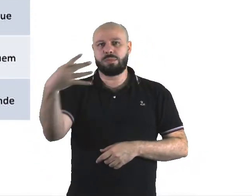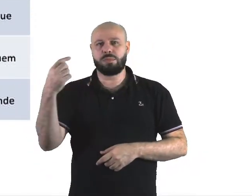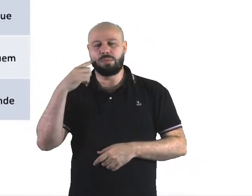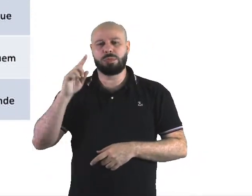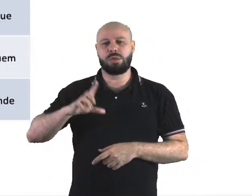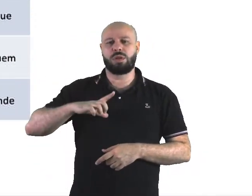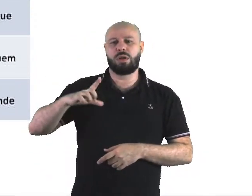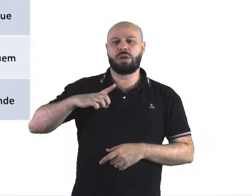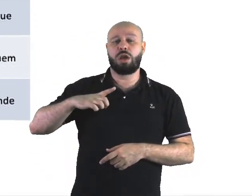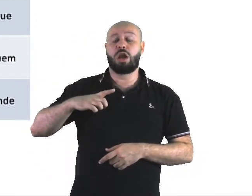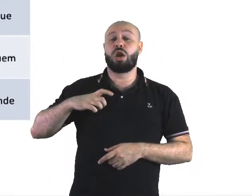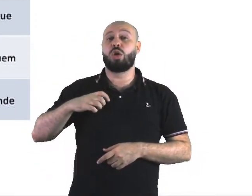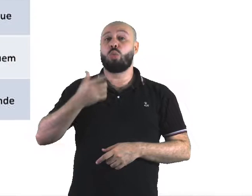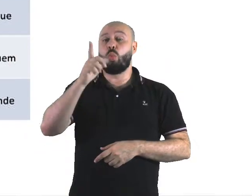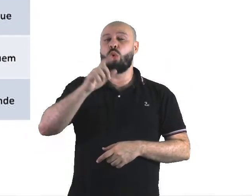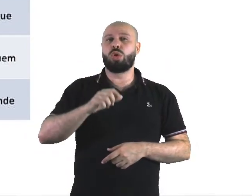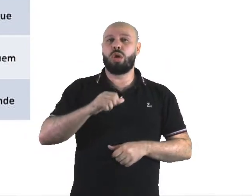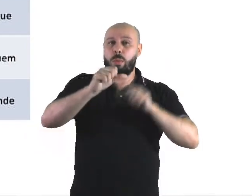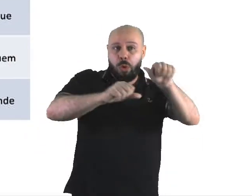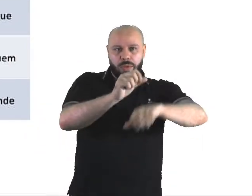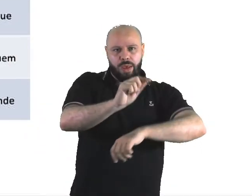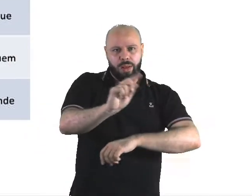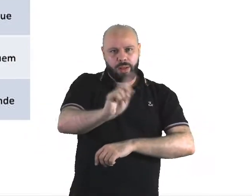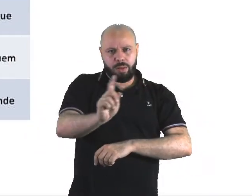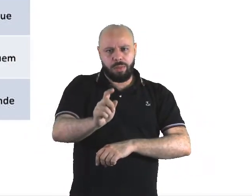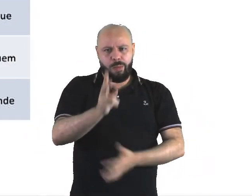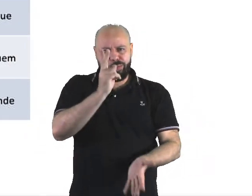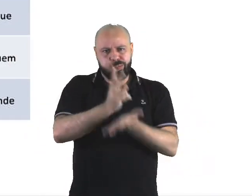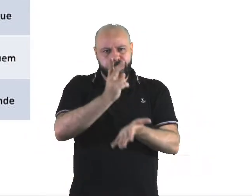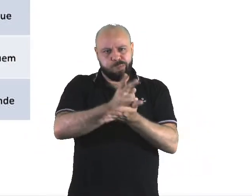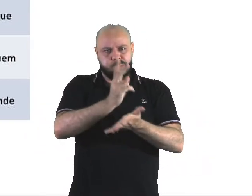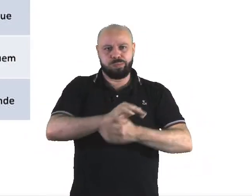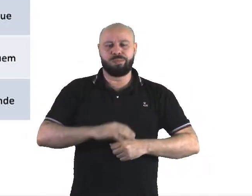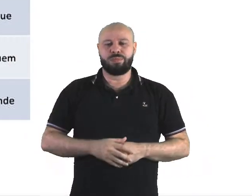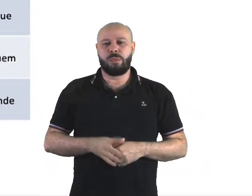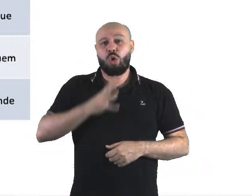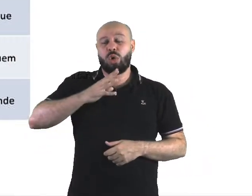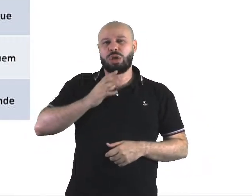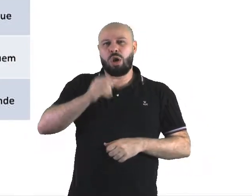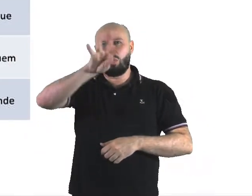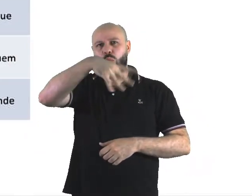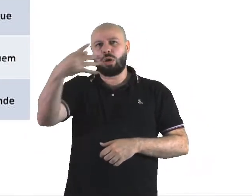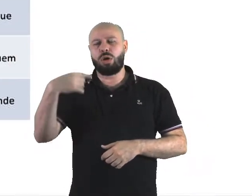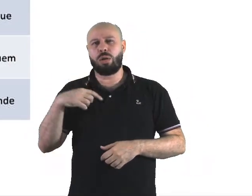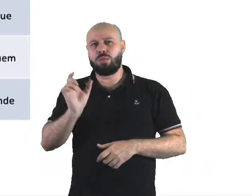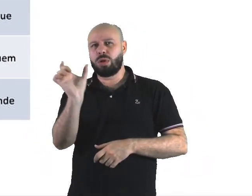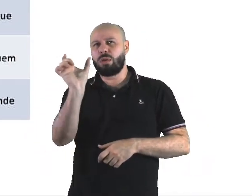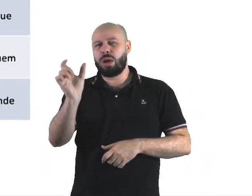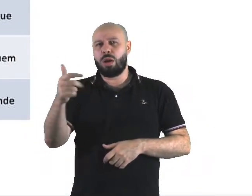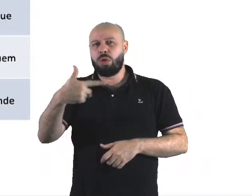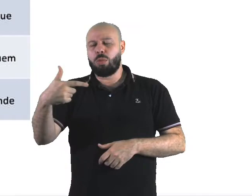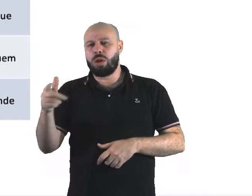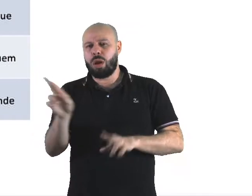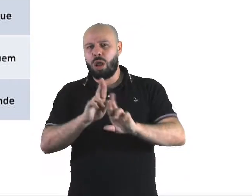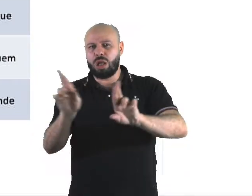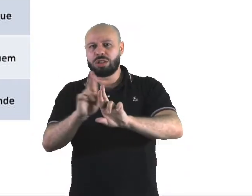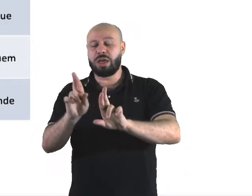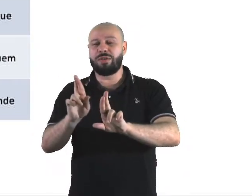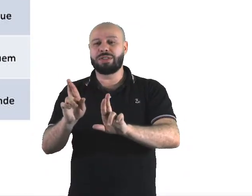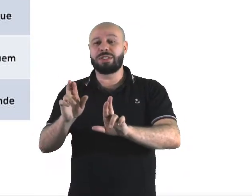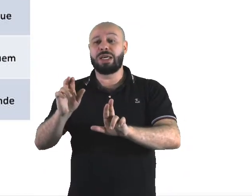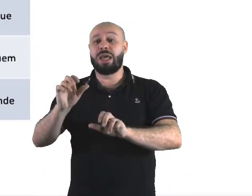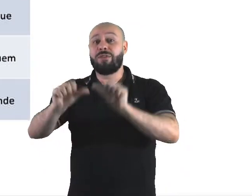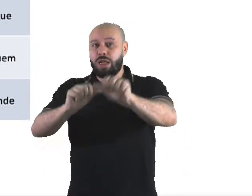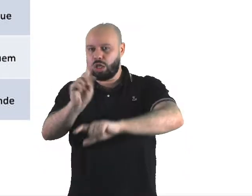os invariáveis, tá? Então, vamos lá conhecer o quadro das palavras, dos pronomes relativos dos